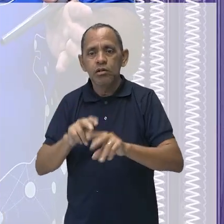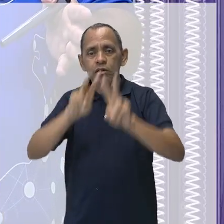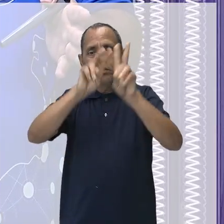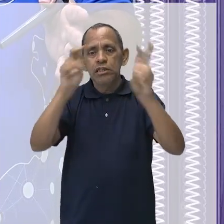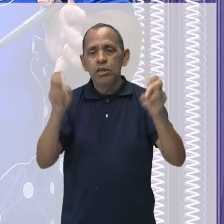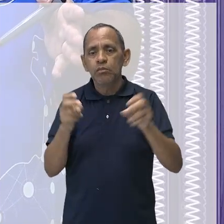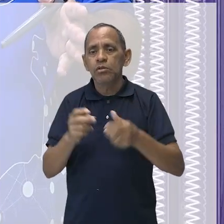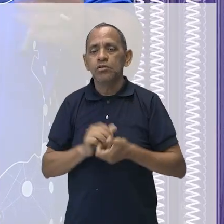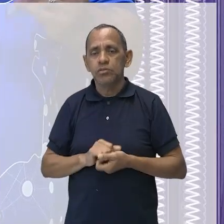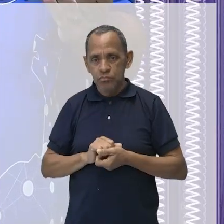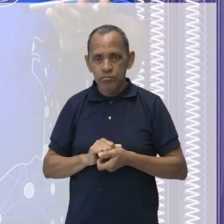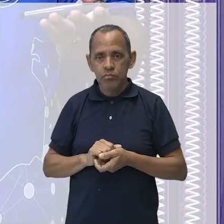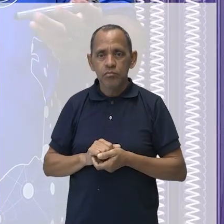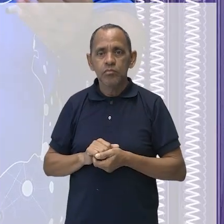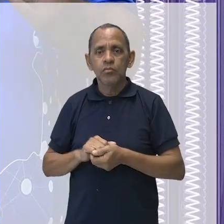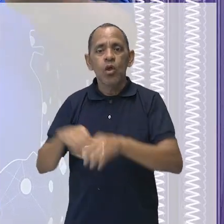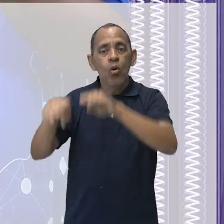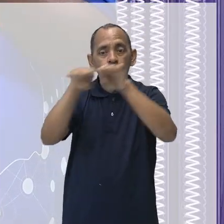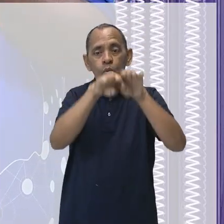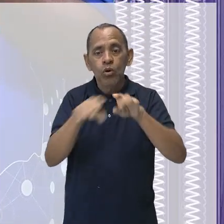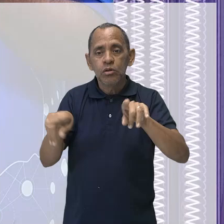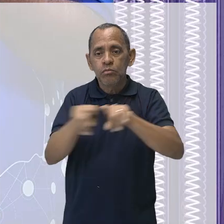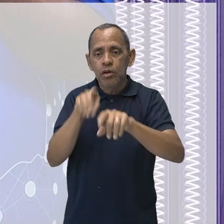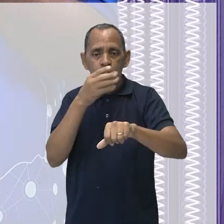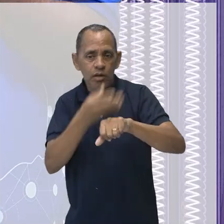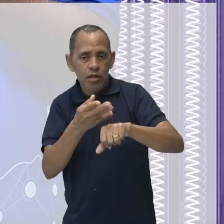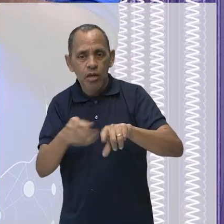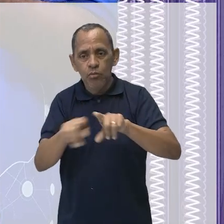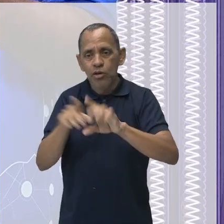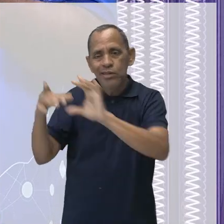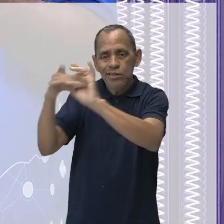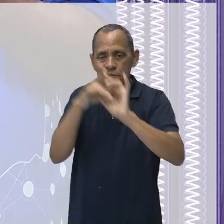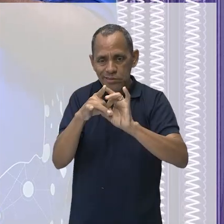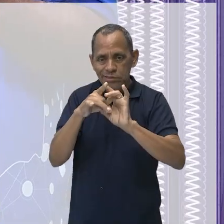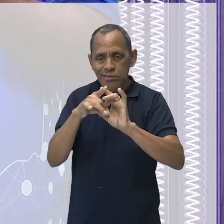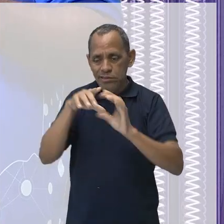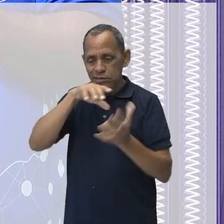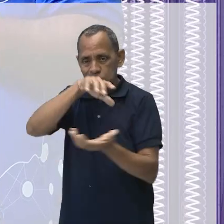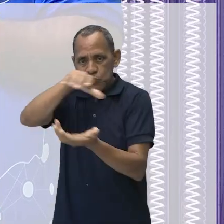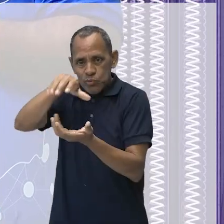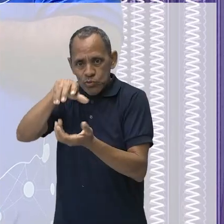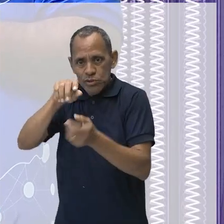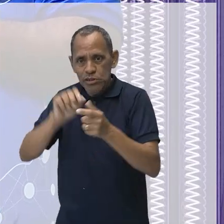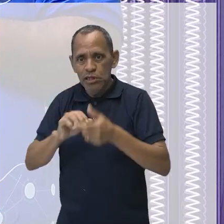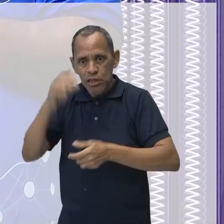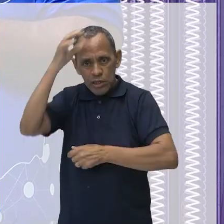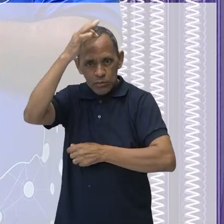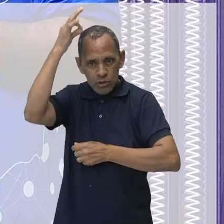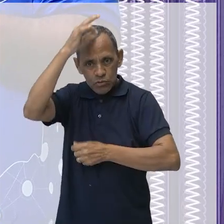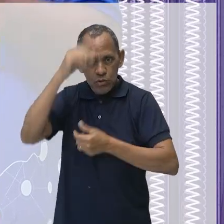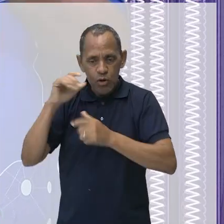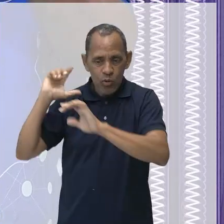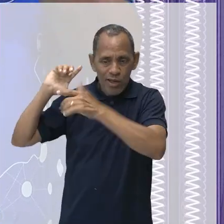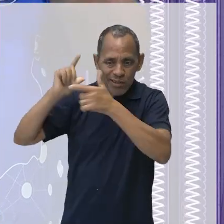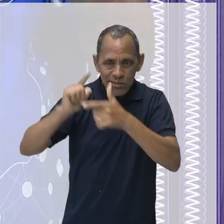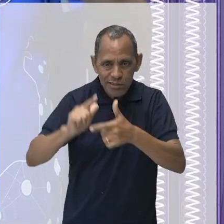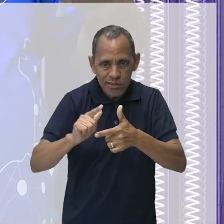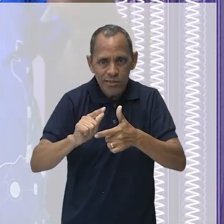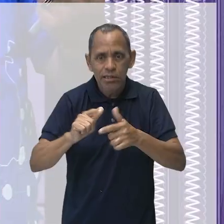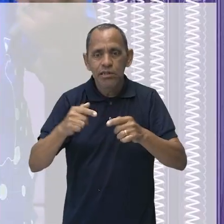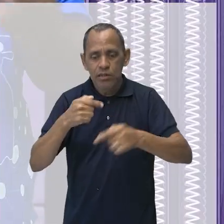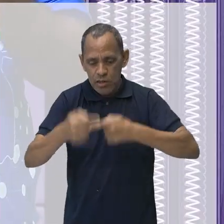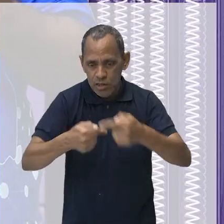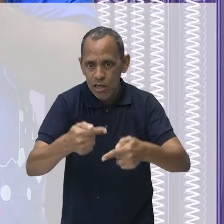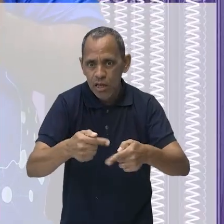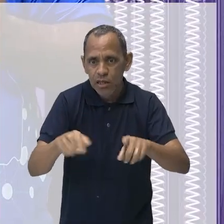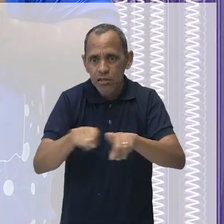ser identificados. Por exemplo, essa conexão com o mundo espiritual, a questão da ancestralidade, essa ligação